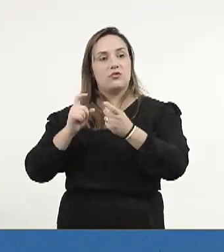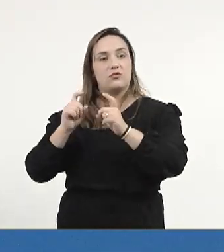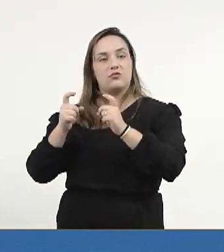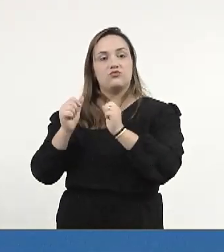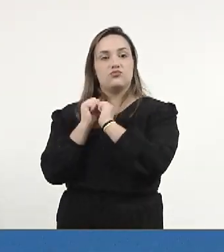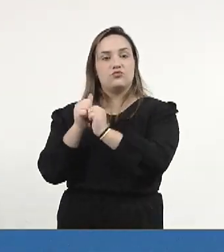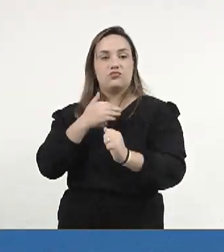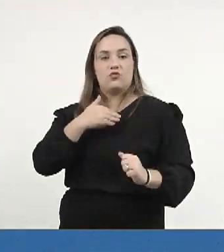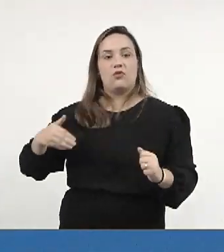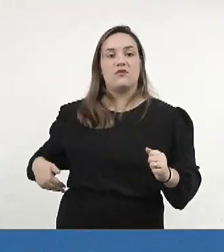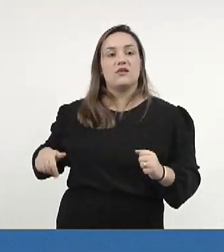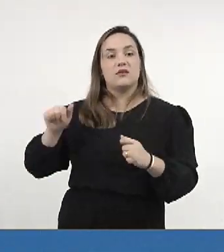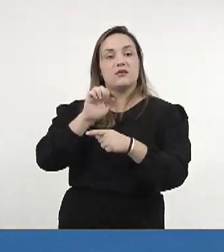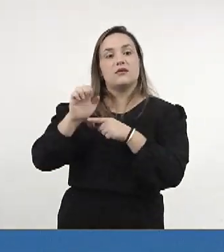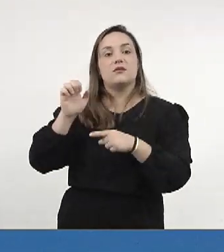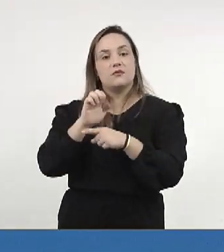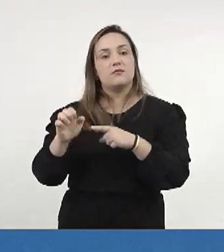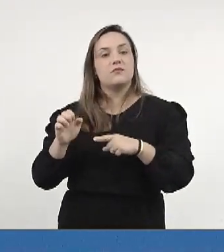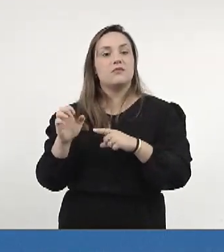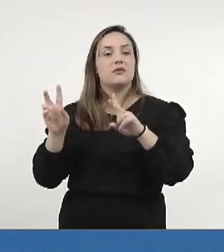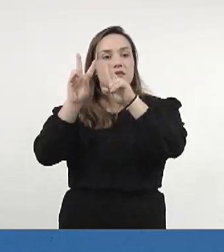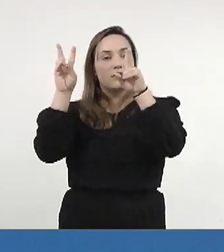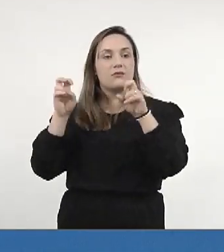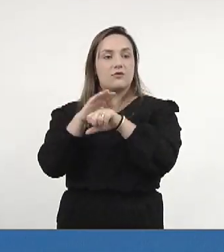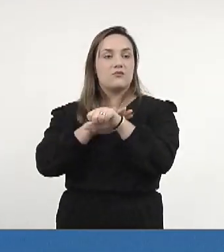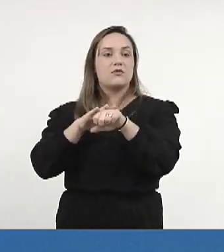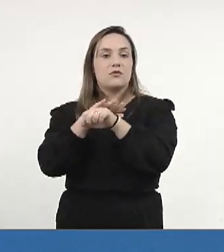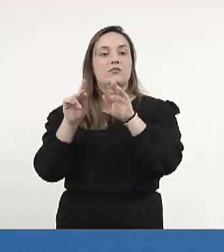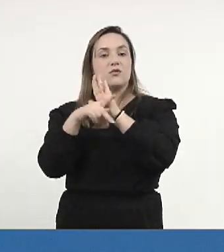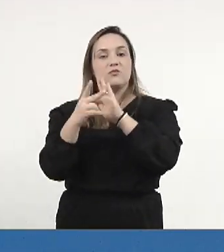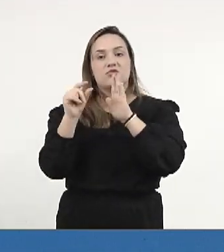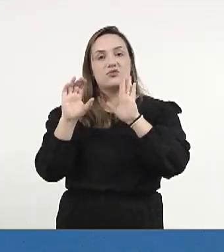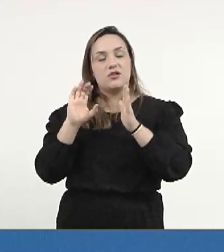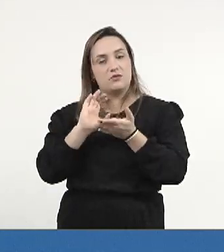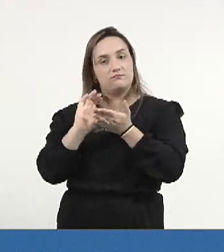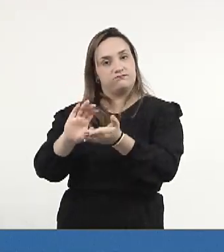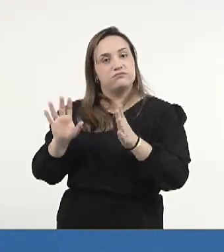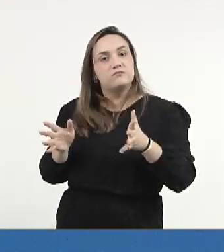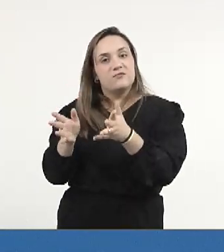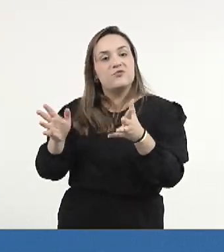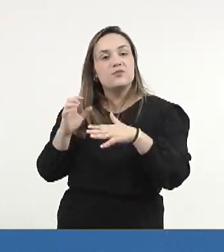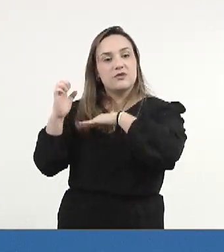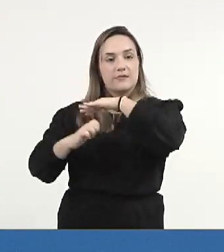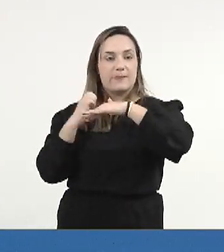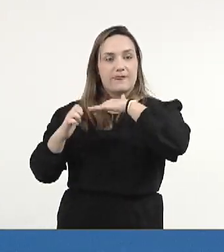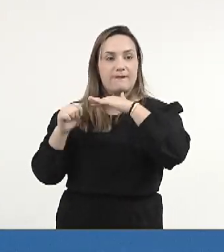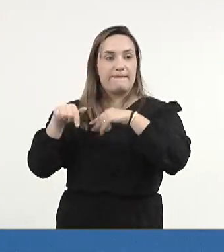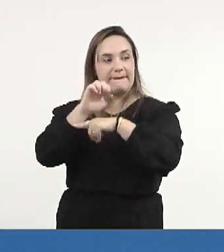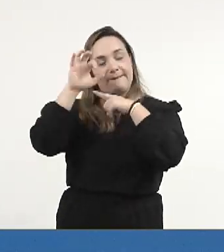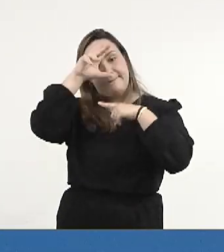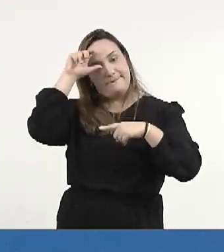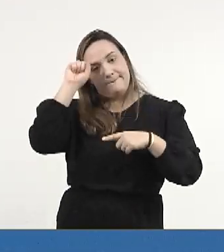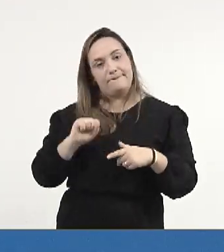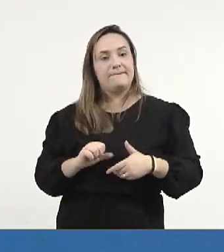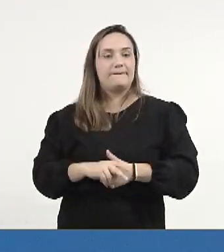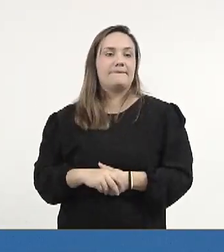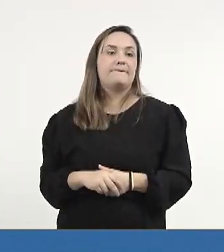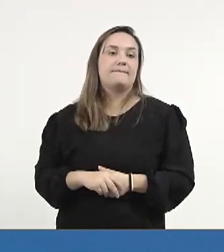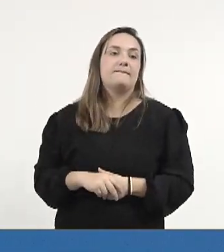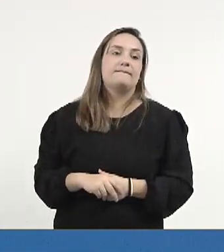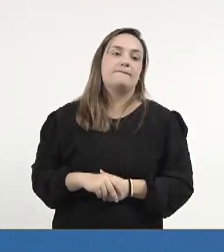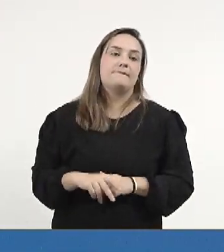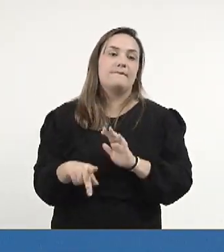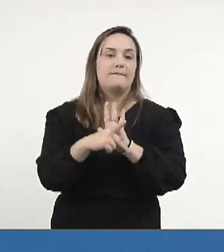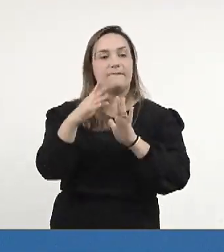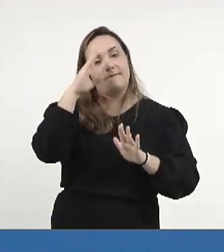o governador do estado, para tratar com ele sobre investimentos importantes no Mato Grosso do Sul, particularmente com